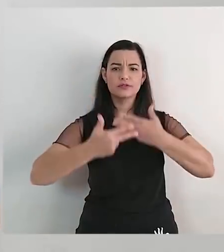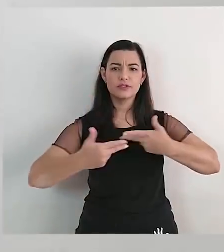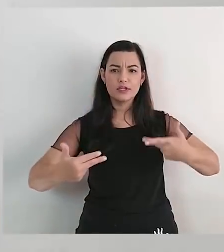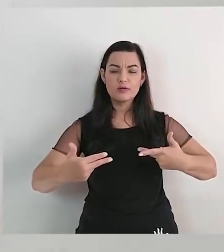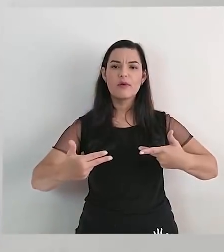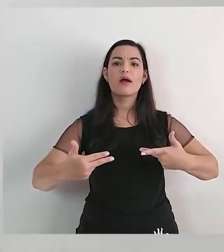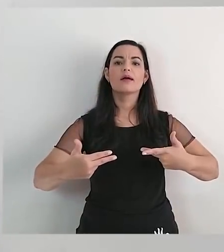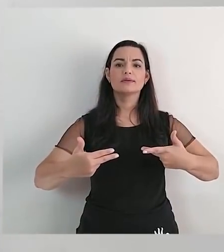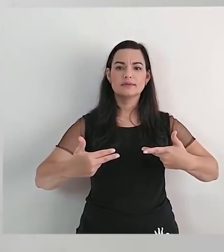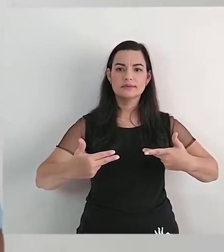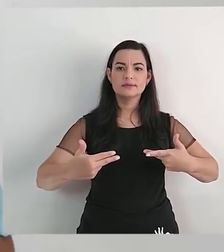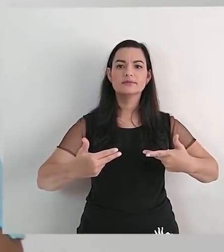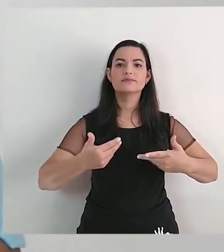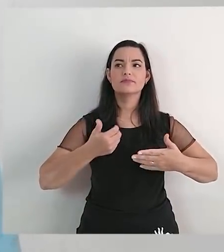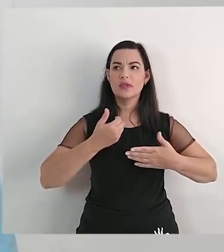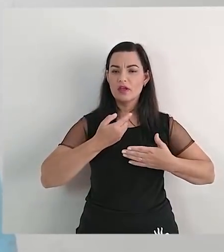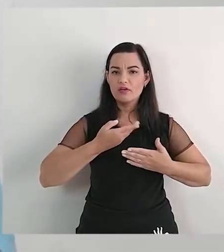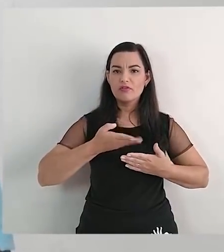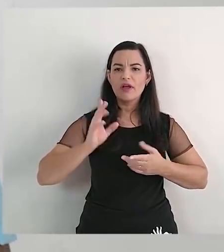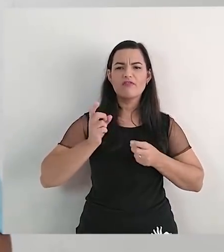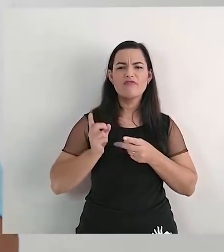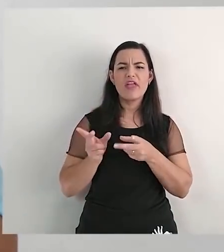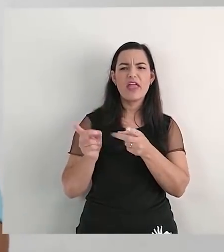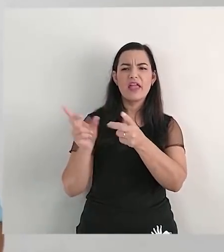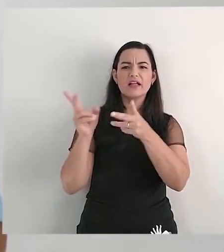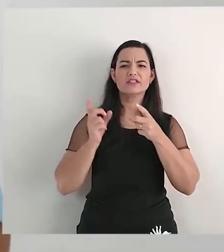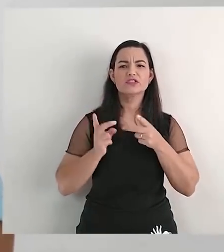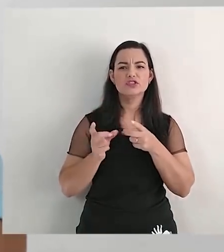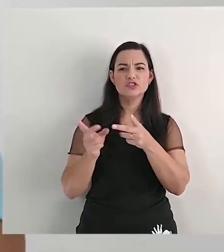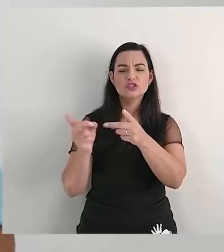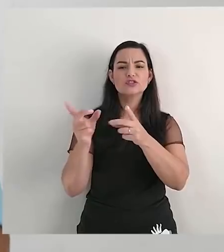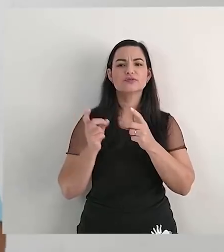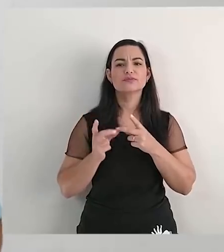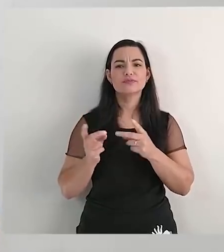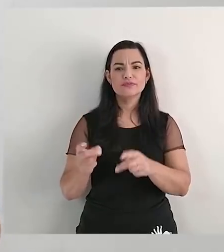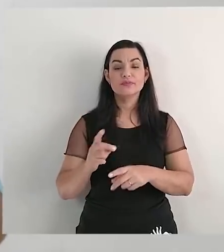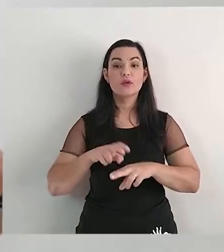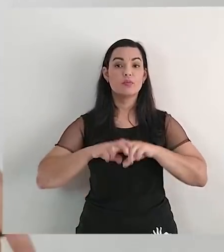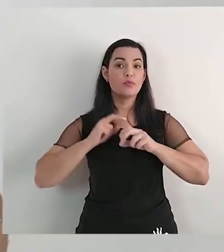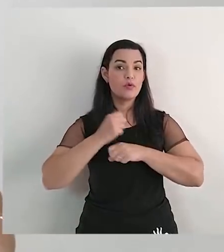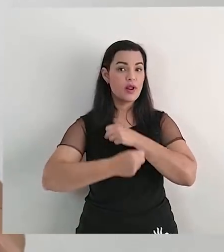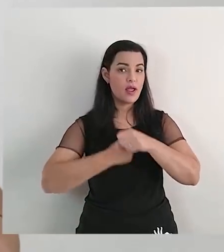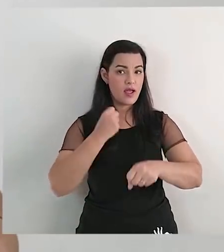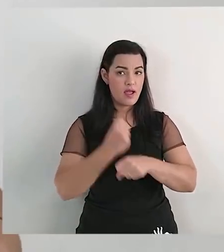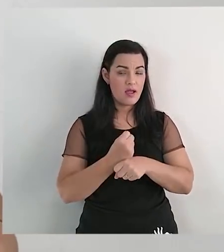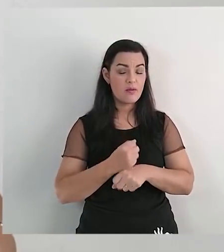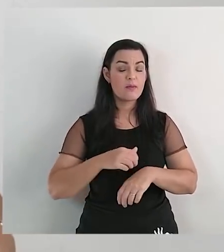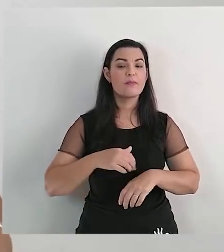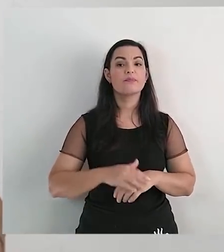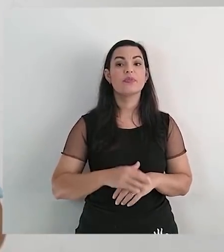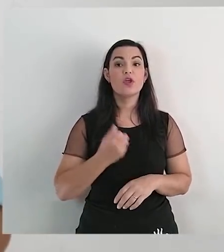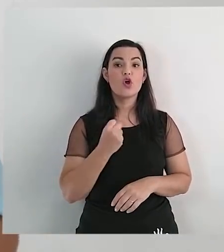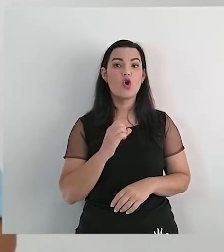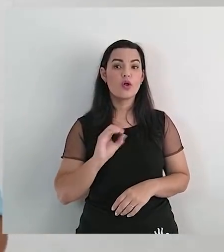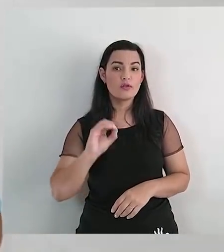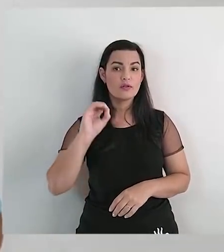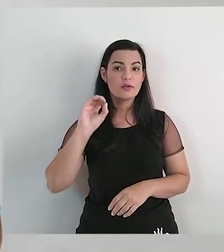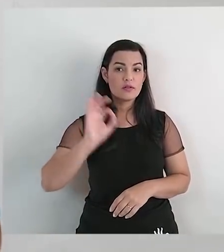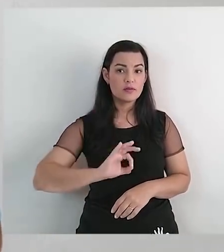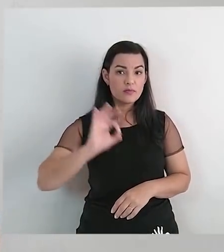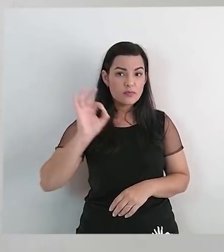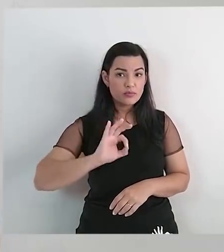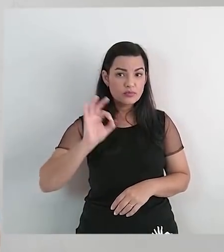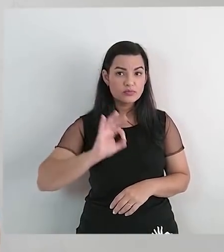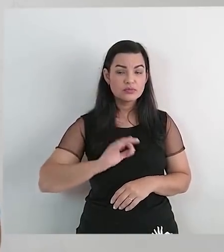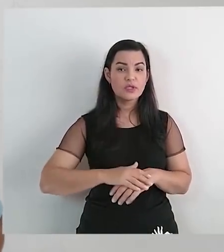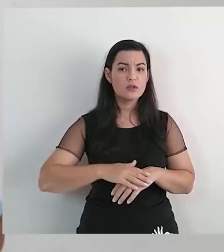por ano. Mais de 80% dos bichos que são vendidos no Brasil fazem